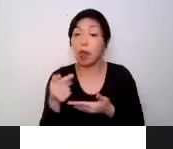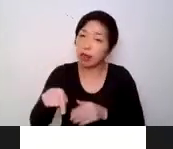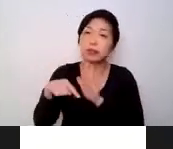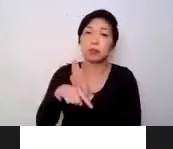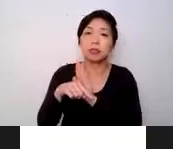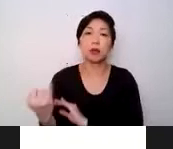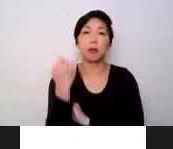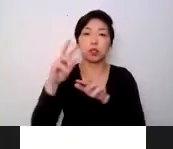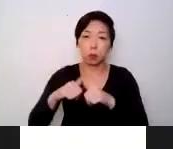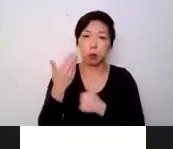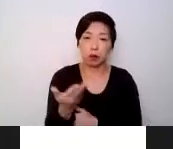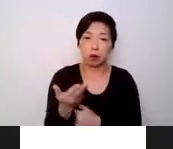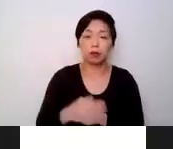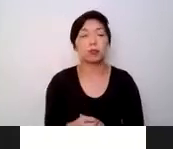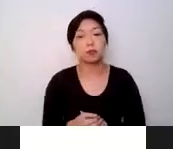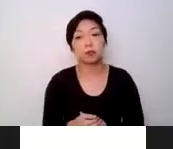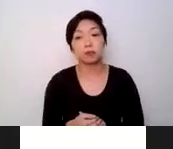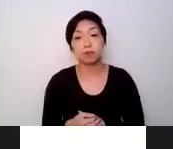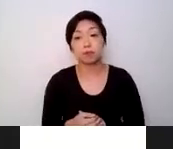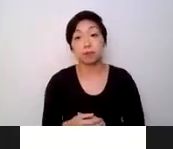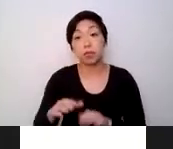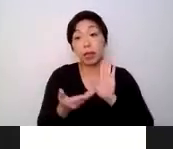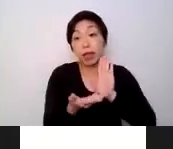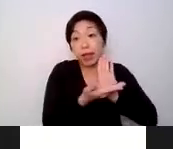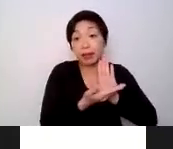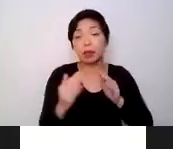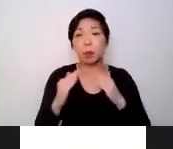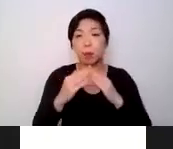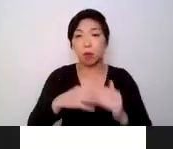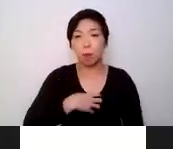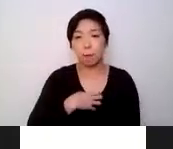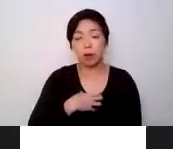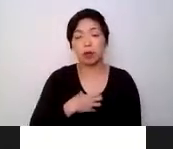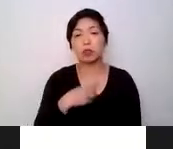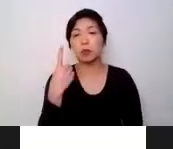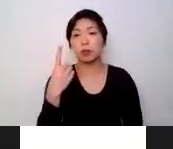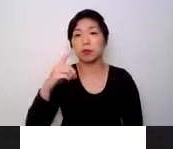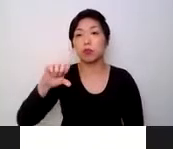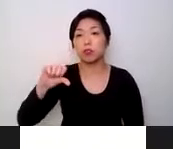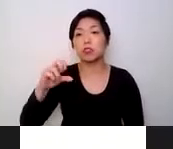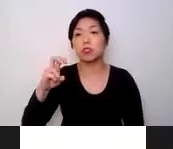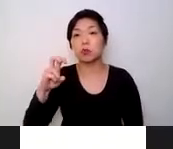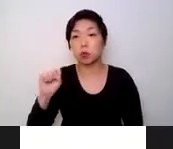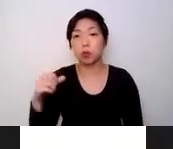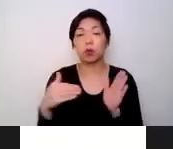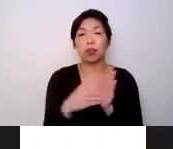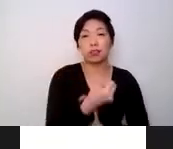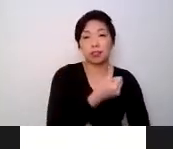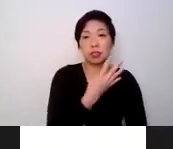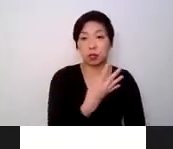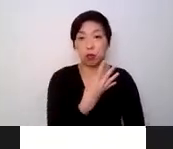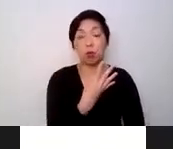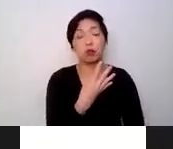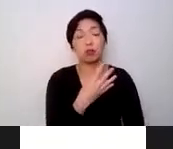a Lina viveu na Bahia de 58 a 64 quando ela conheceu o engenheiro Norberto Odebrecht que é